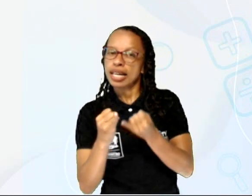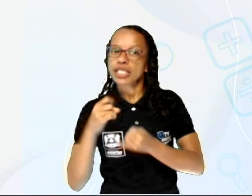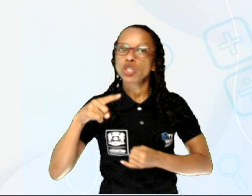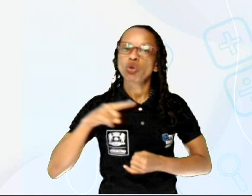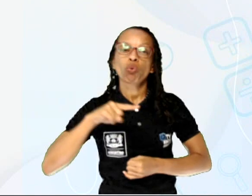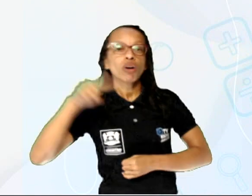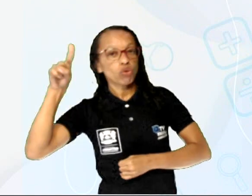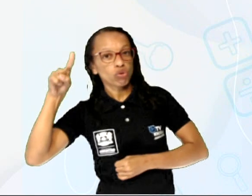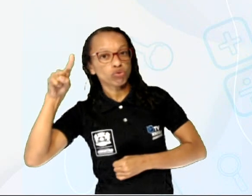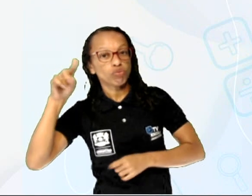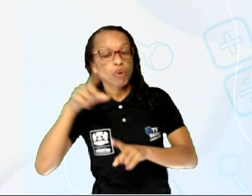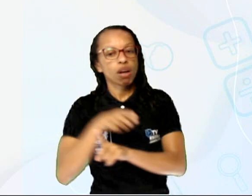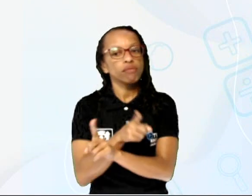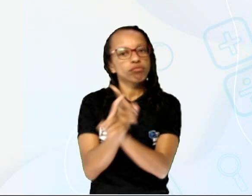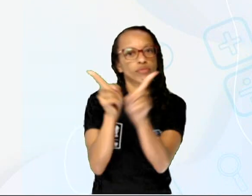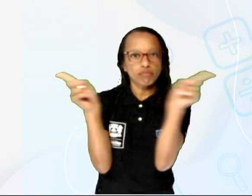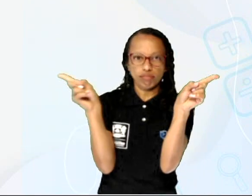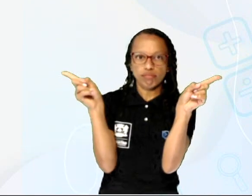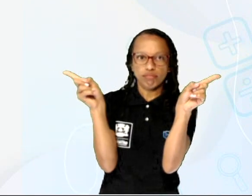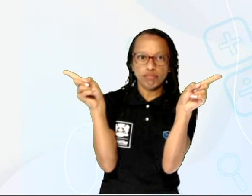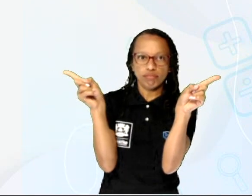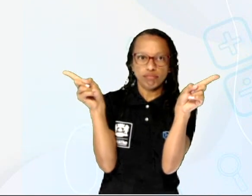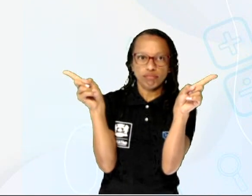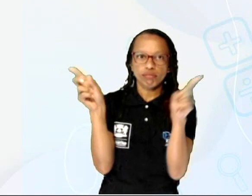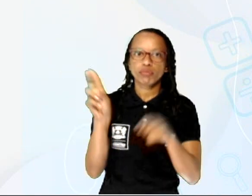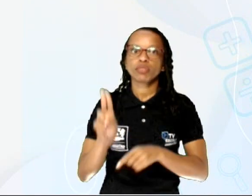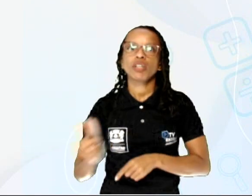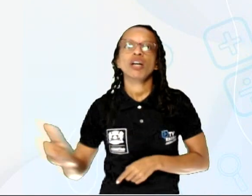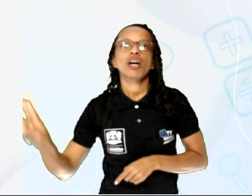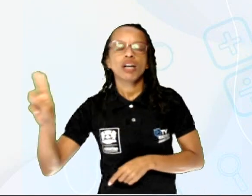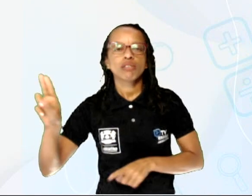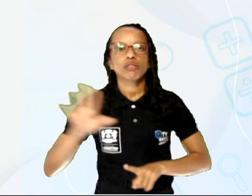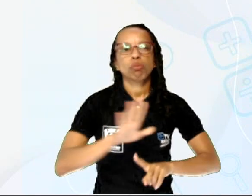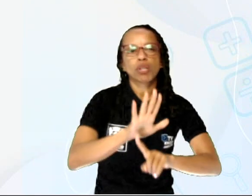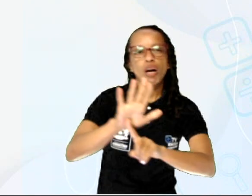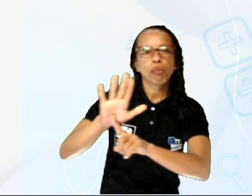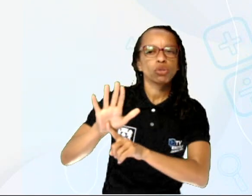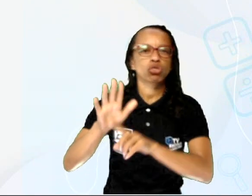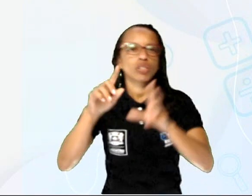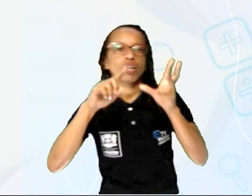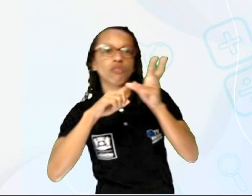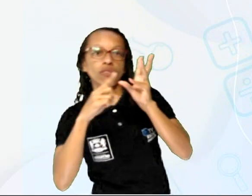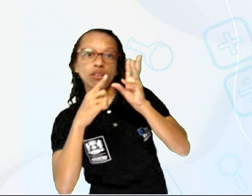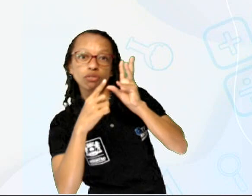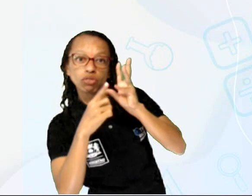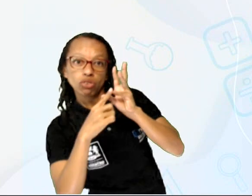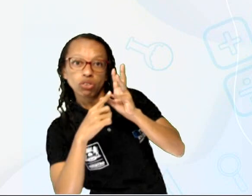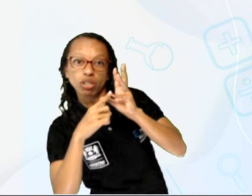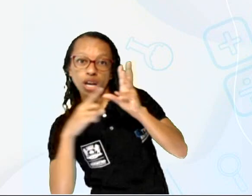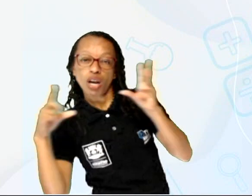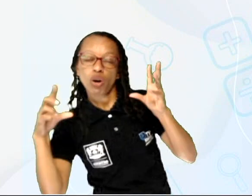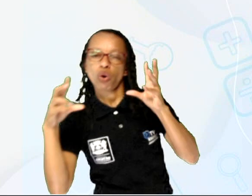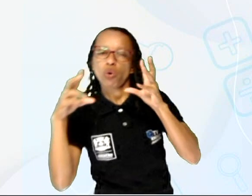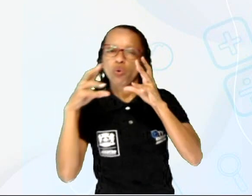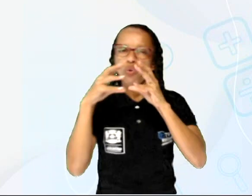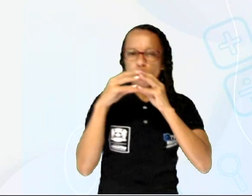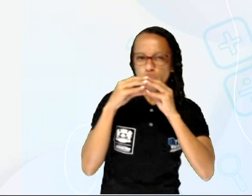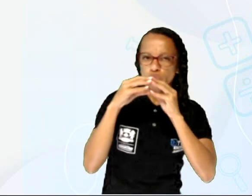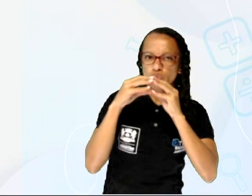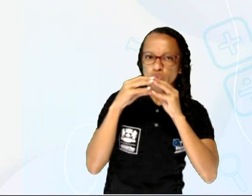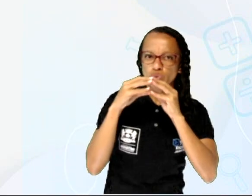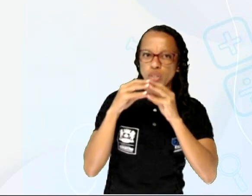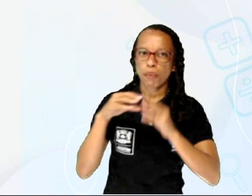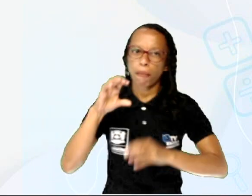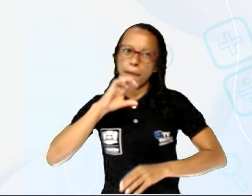É usado geralmente para designar uma vogal curta ou grave em latim e grego, antigamente. Em português serve